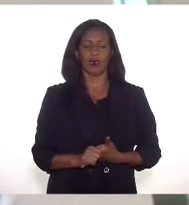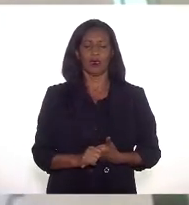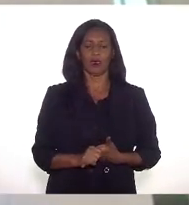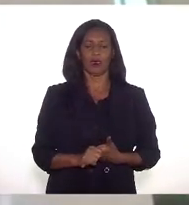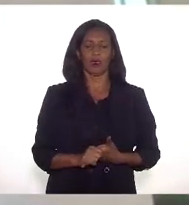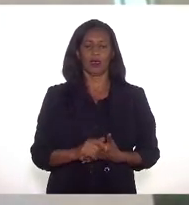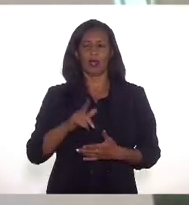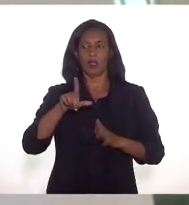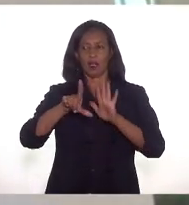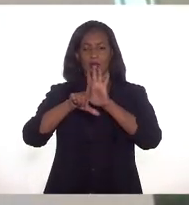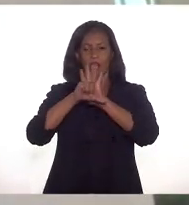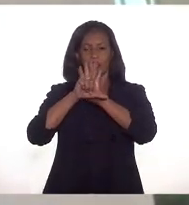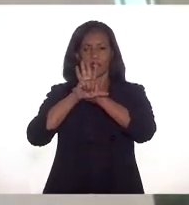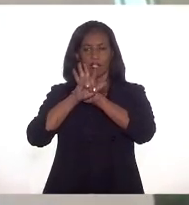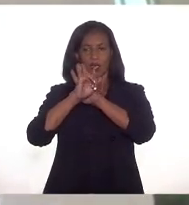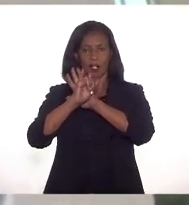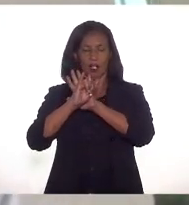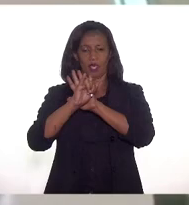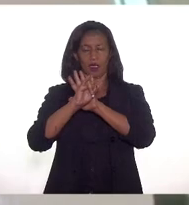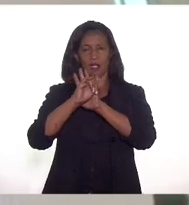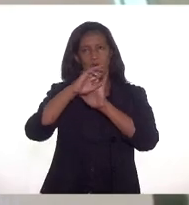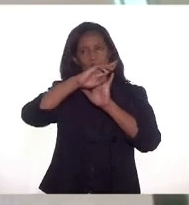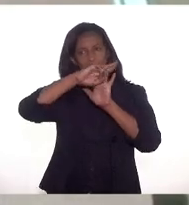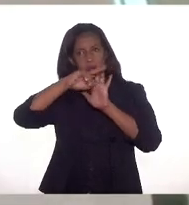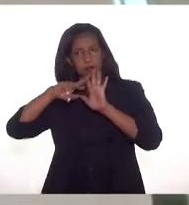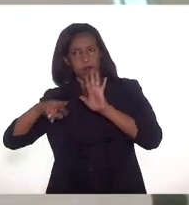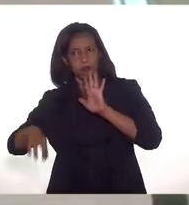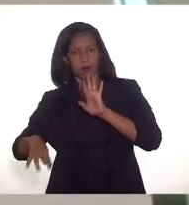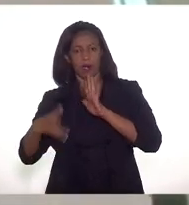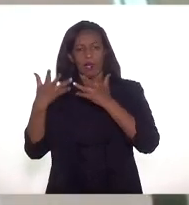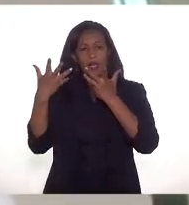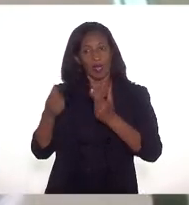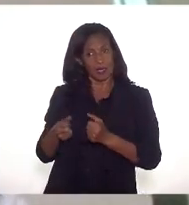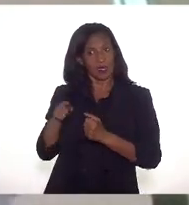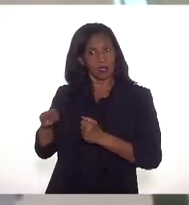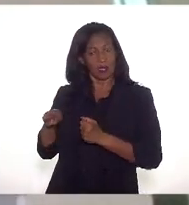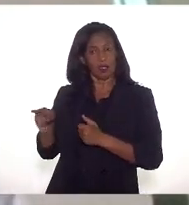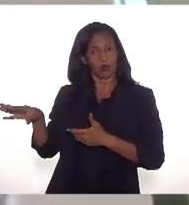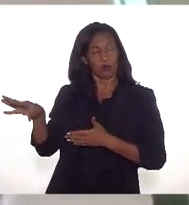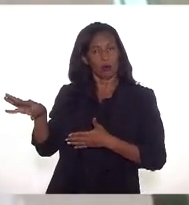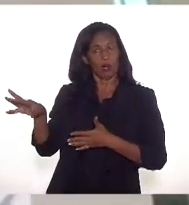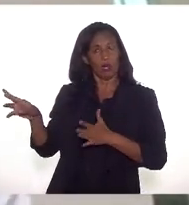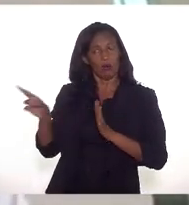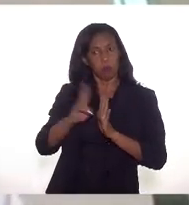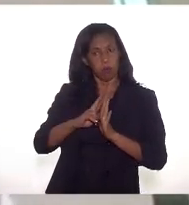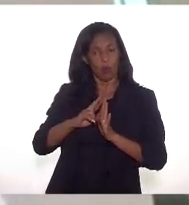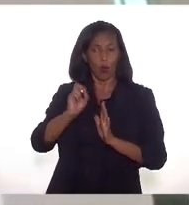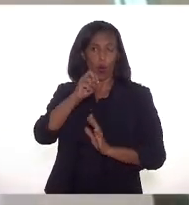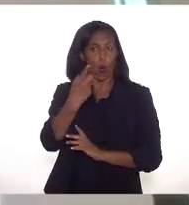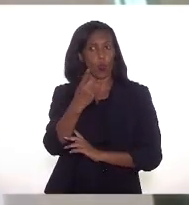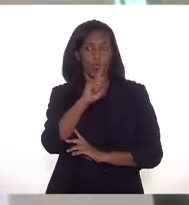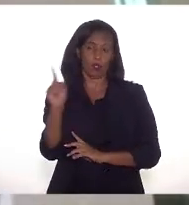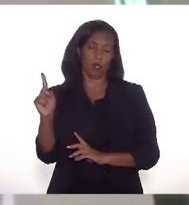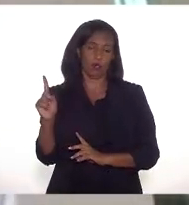promulgado as leis necessárias à adesão à RRF, consideramos o efeito delas ou não?